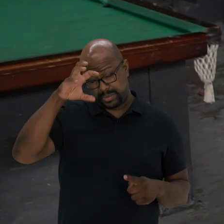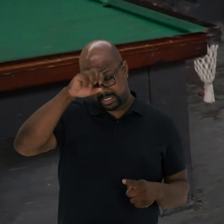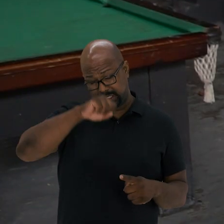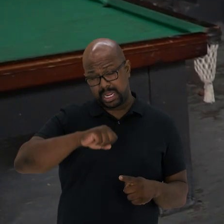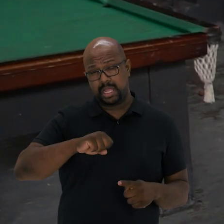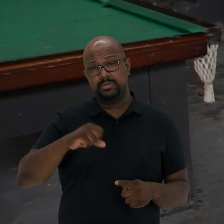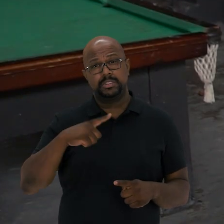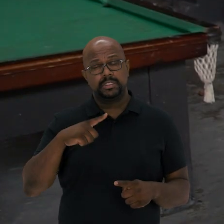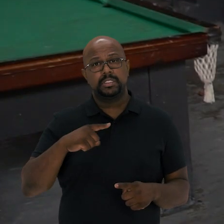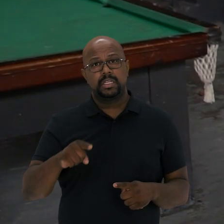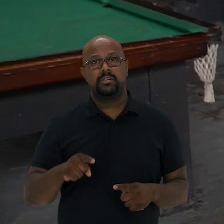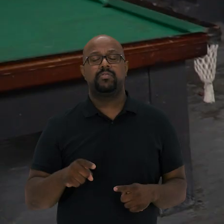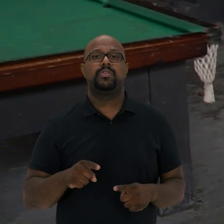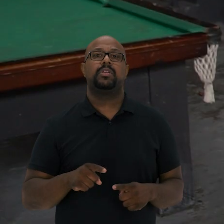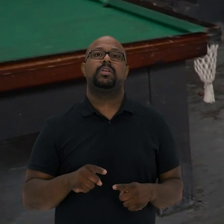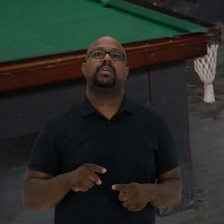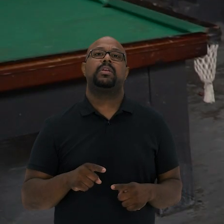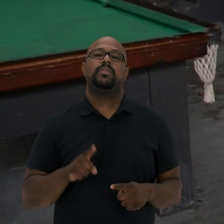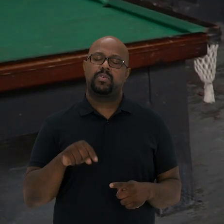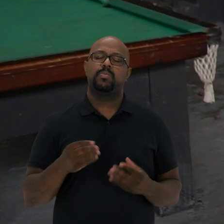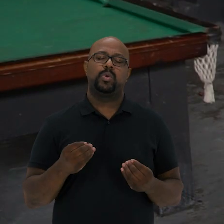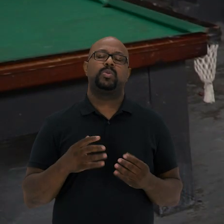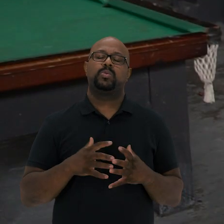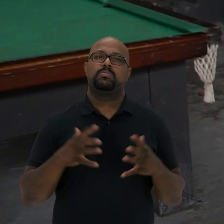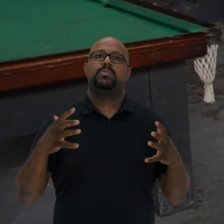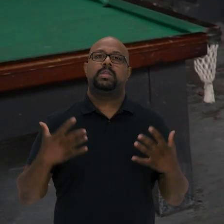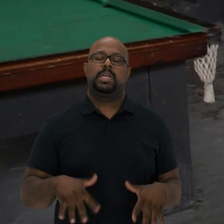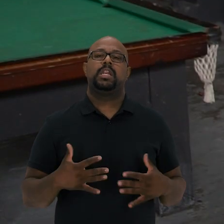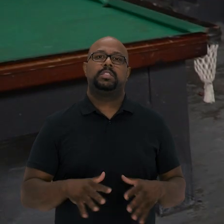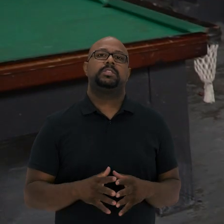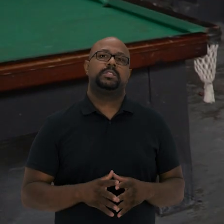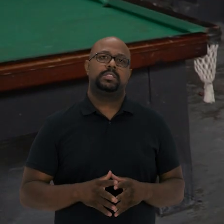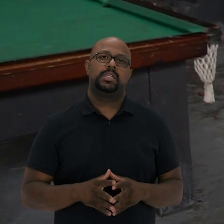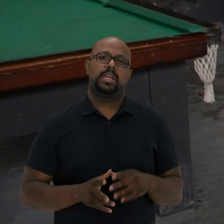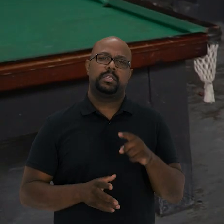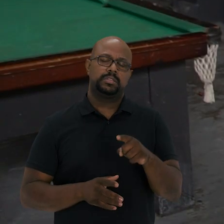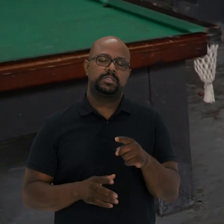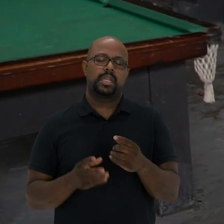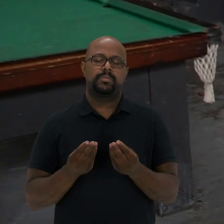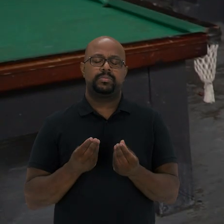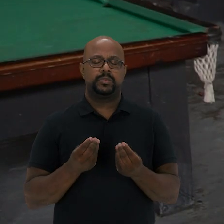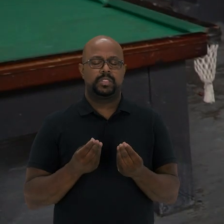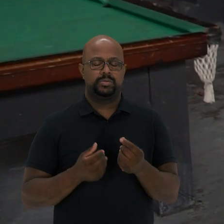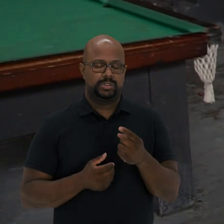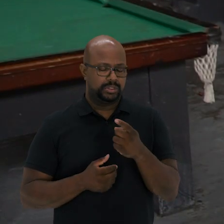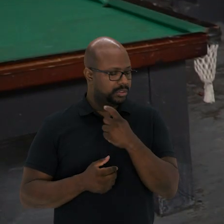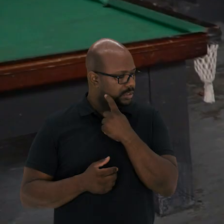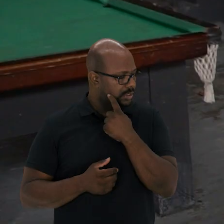o aprendizado que se teve foi muito grande, né? Essa